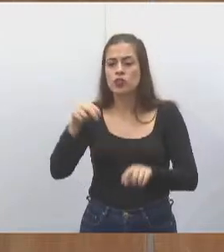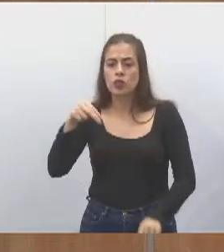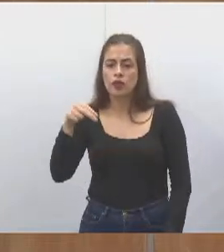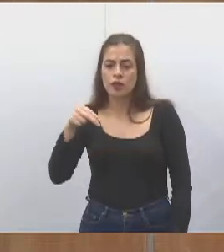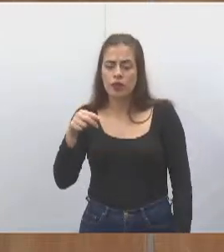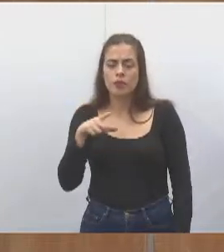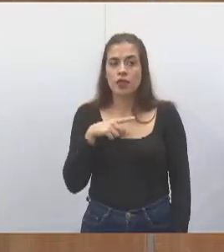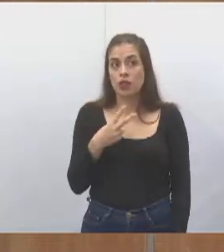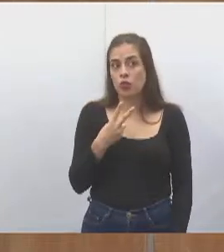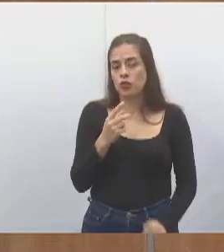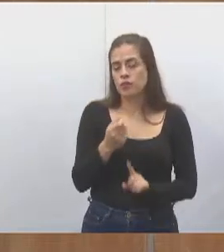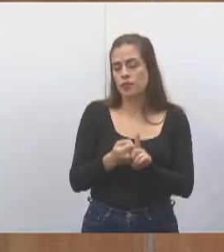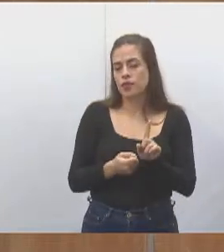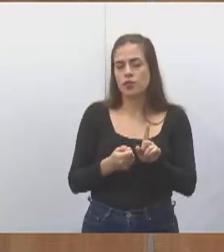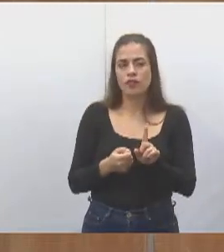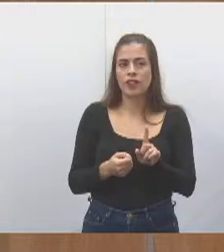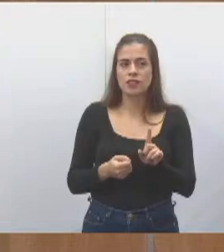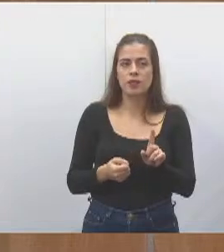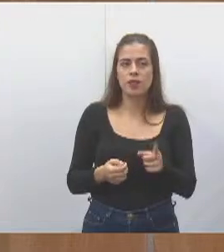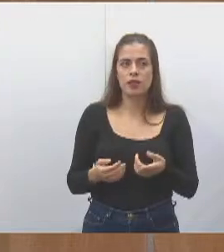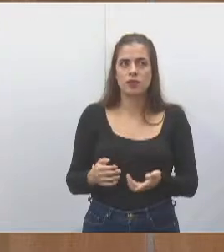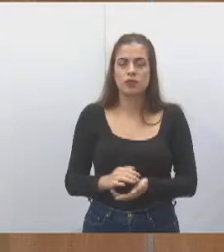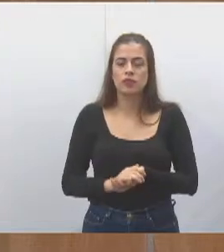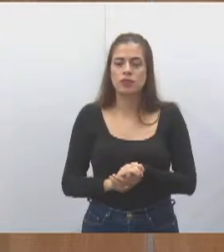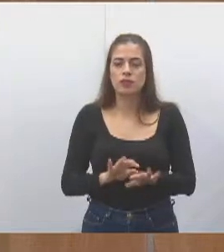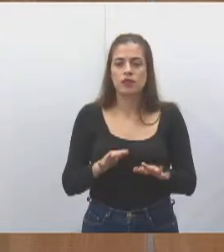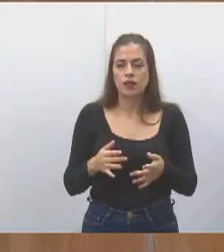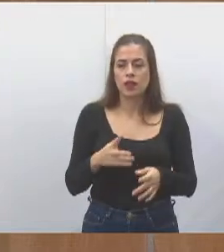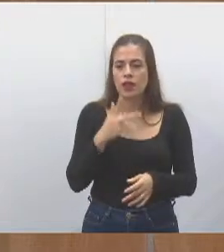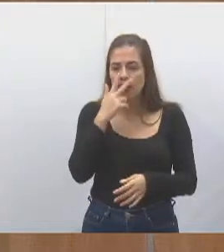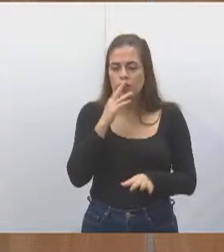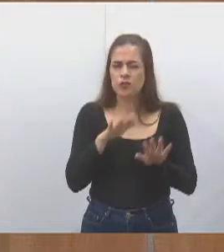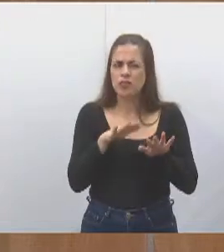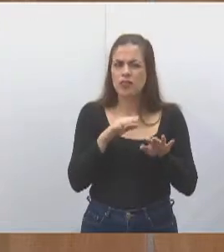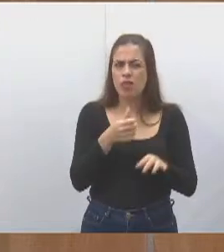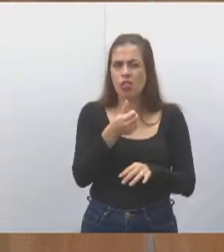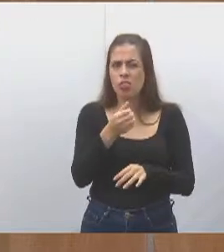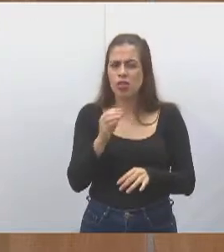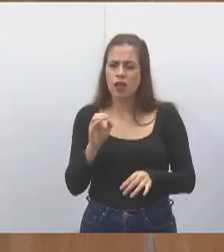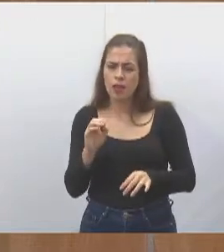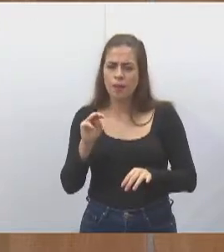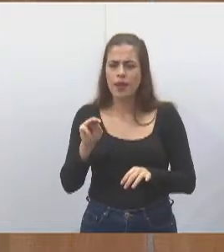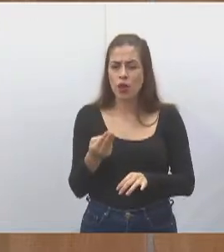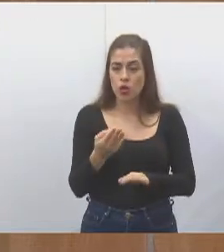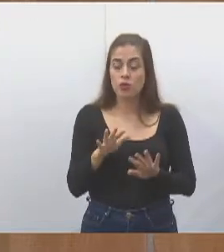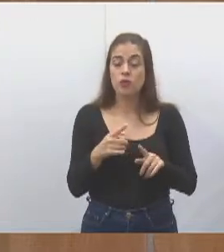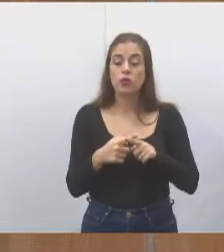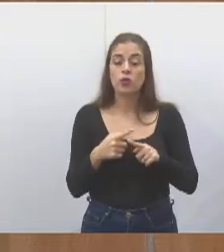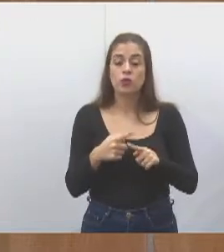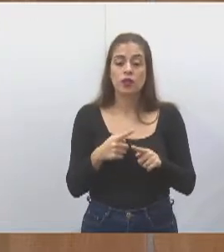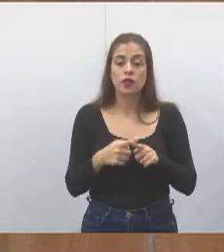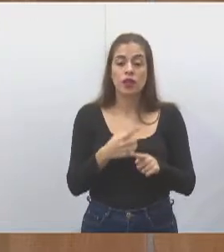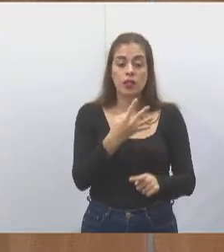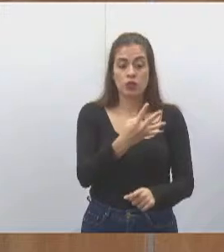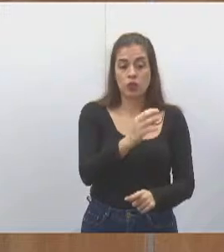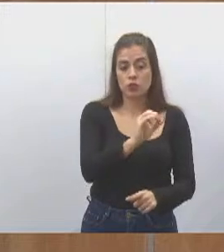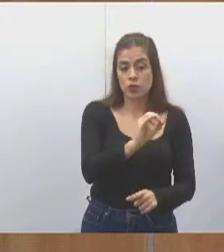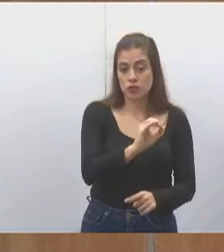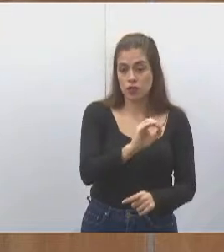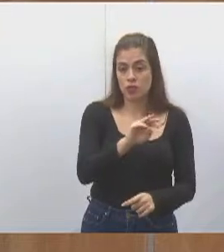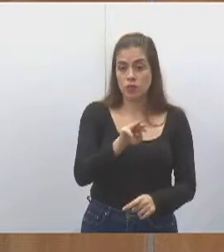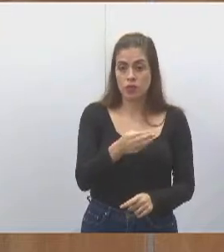Eu acredito que, assim, vai ter em torno de um déficit de 100 milhões, porque Desses 400, em torno